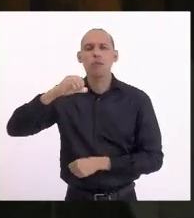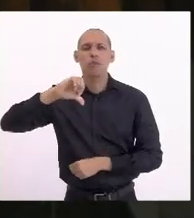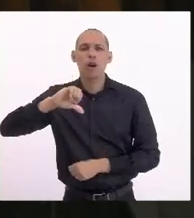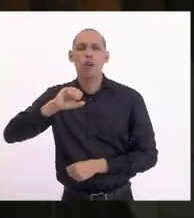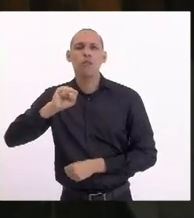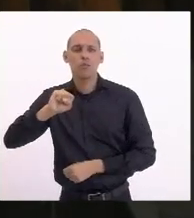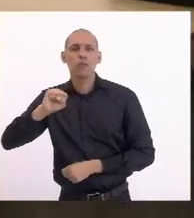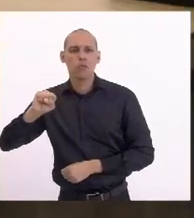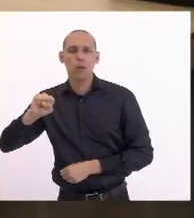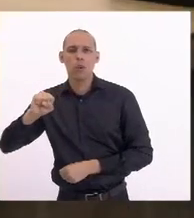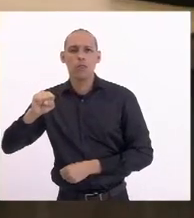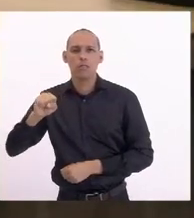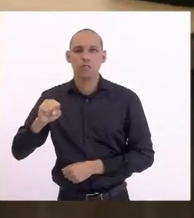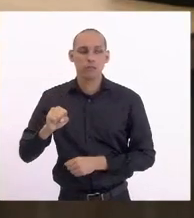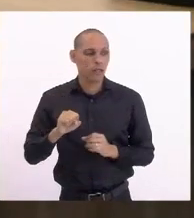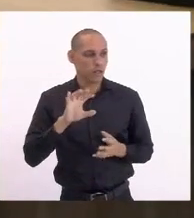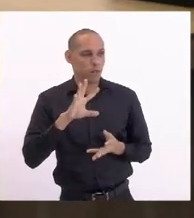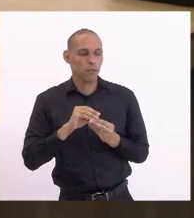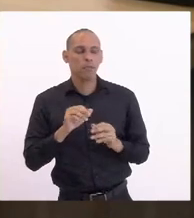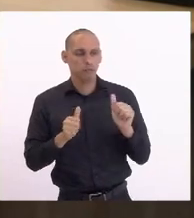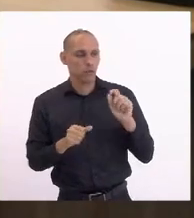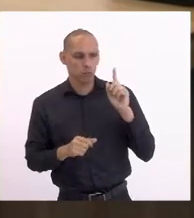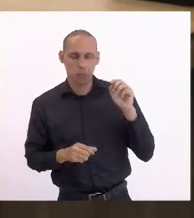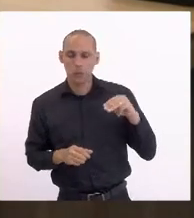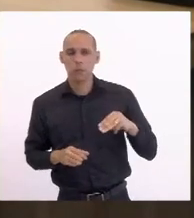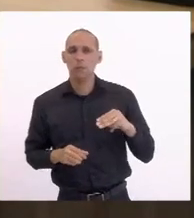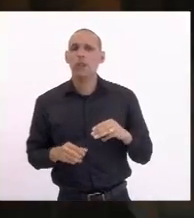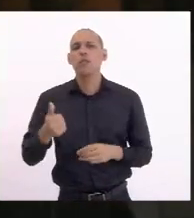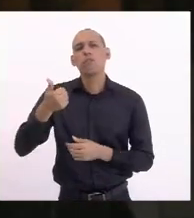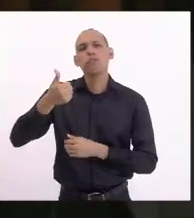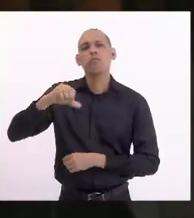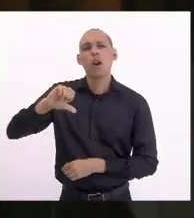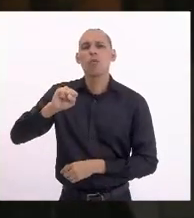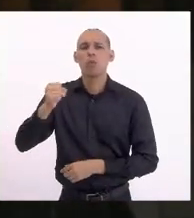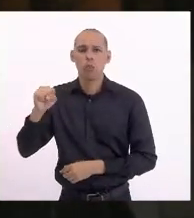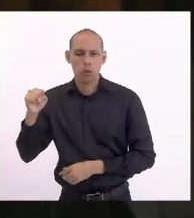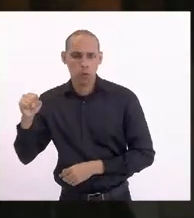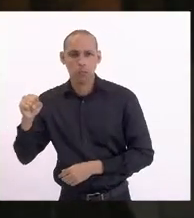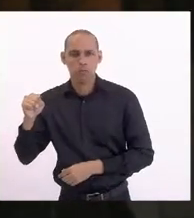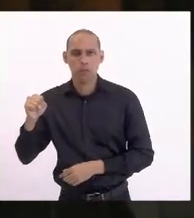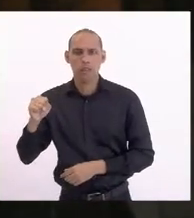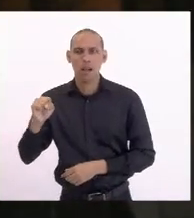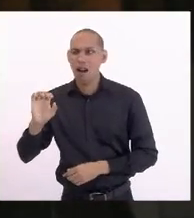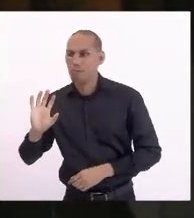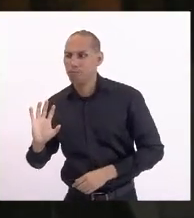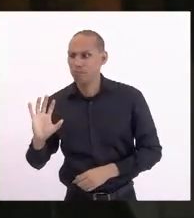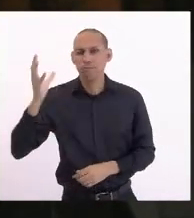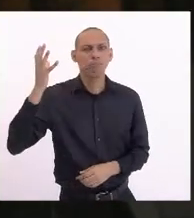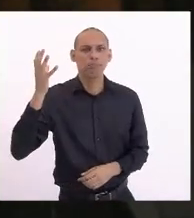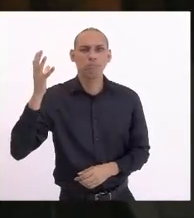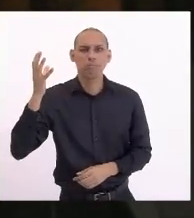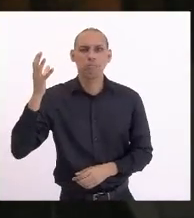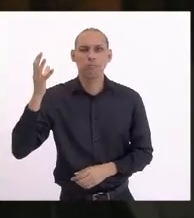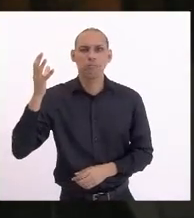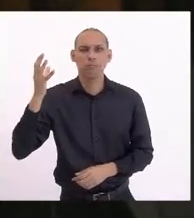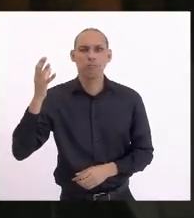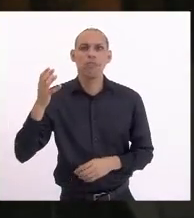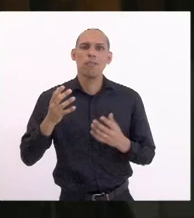1988. Para concluir, deputado. Só um minutinho. 88. Teve uma grande tragédia em Petrópolis.